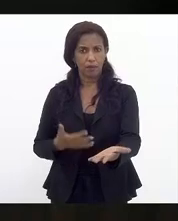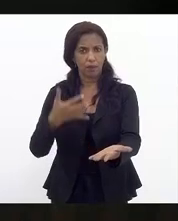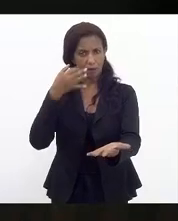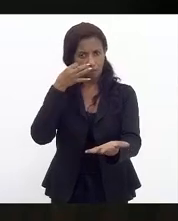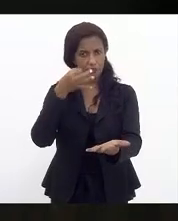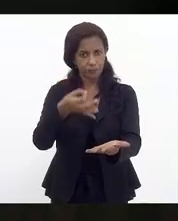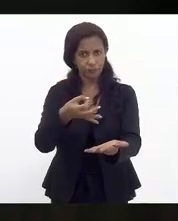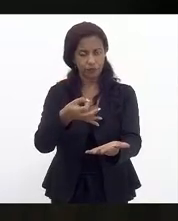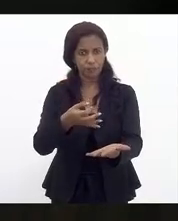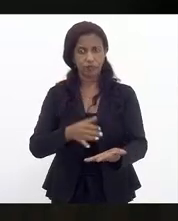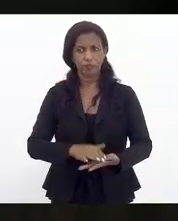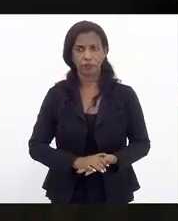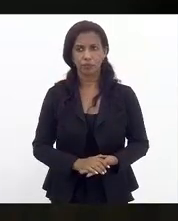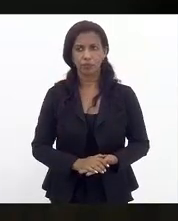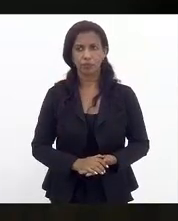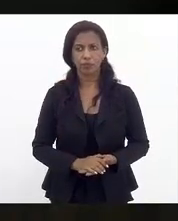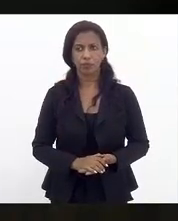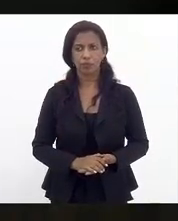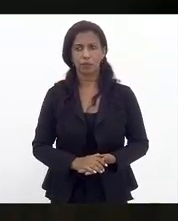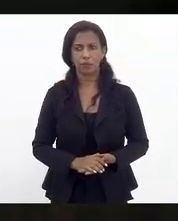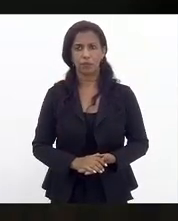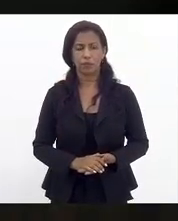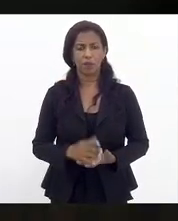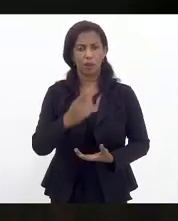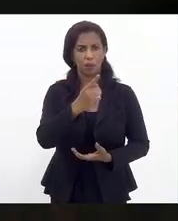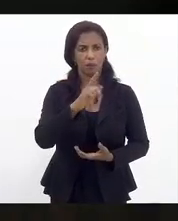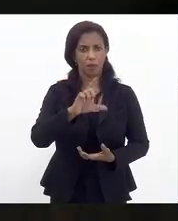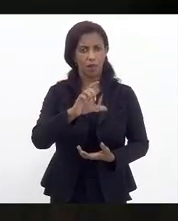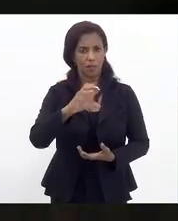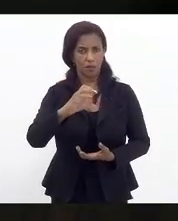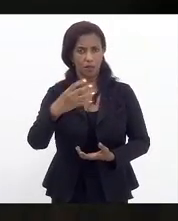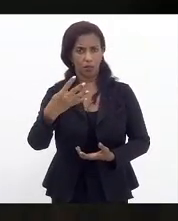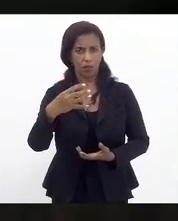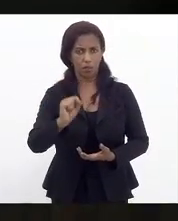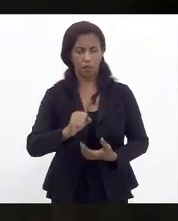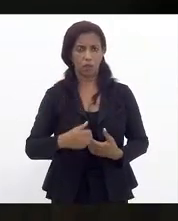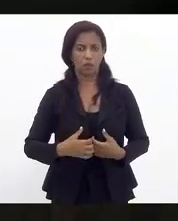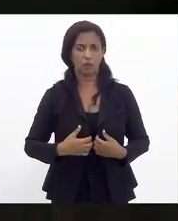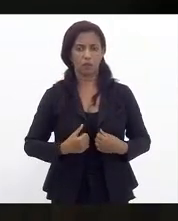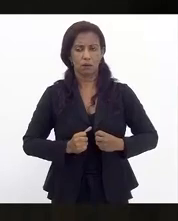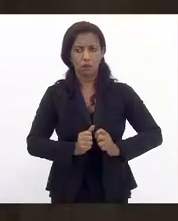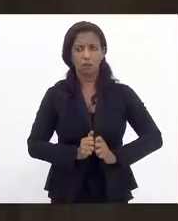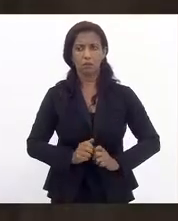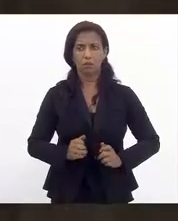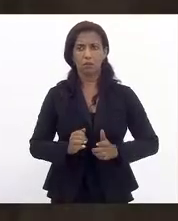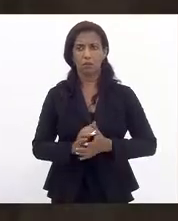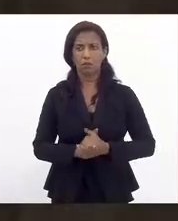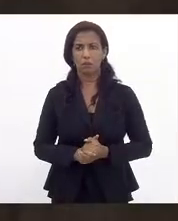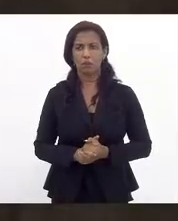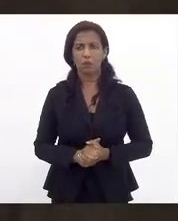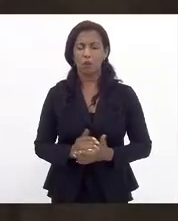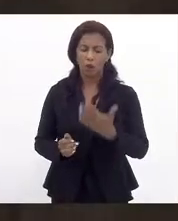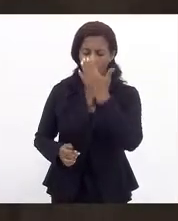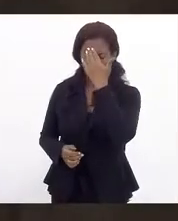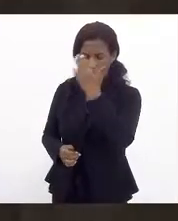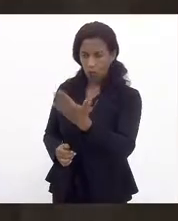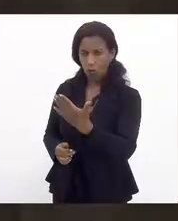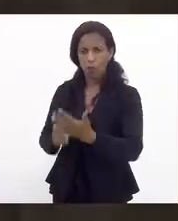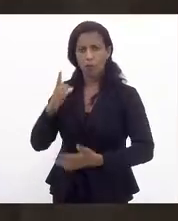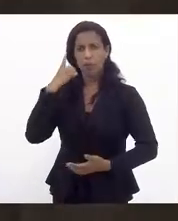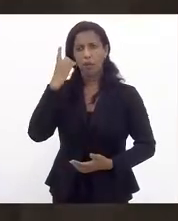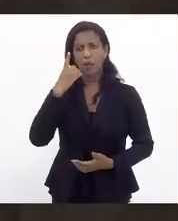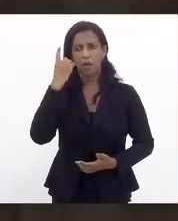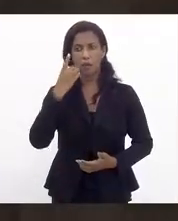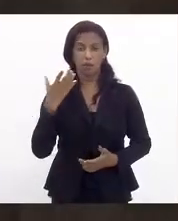atente a au au o número 48 delegado-deputado aí pela pelas